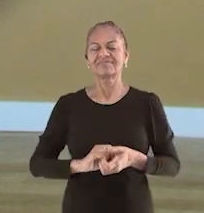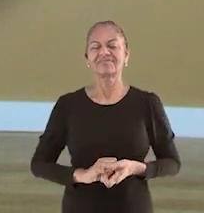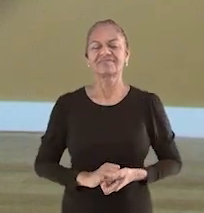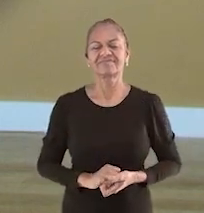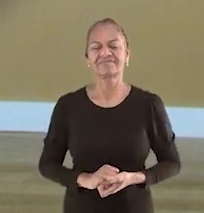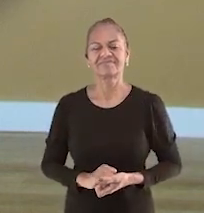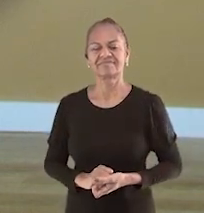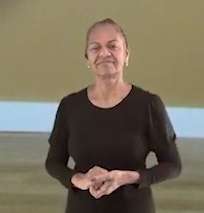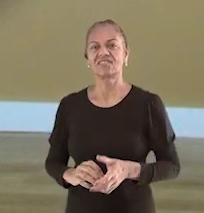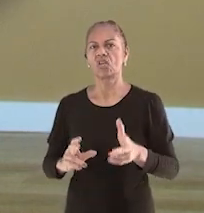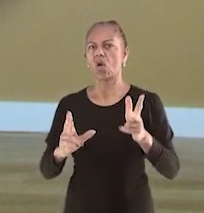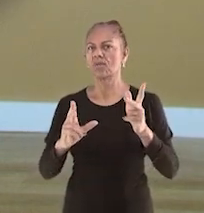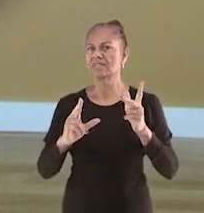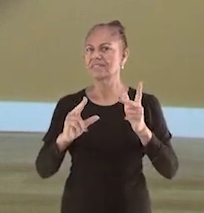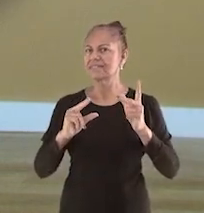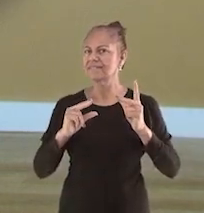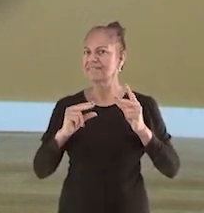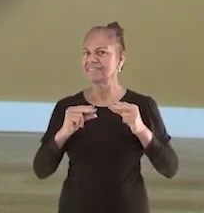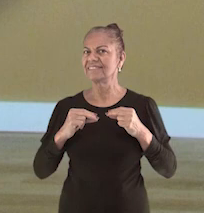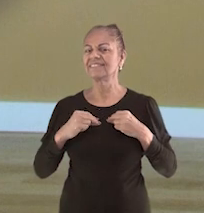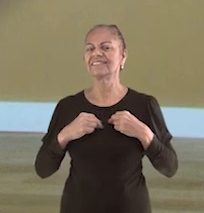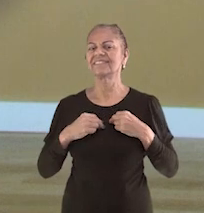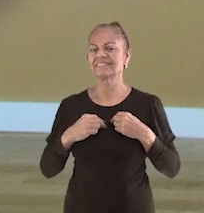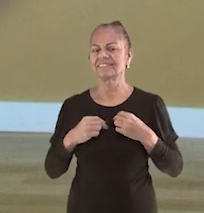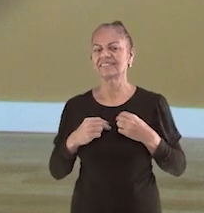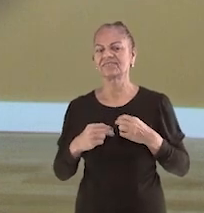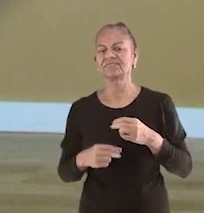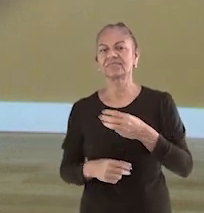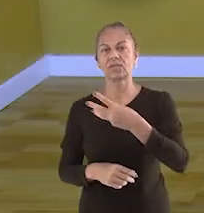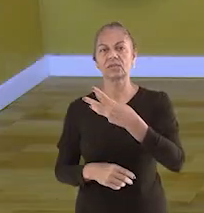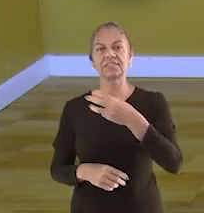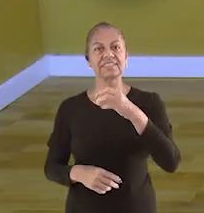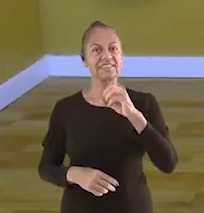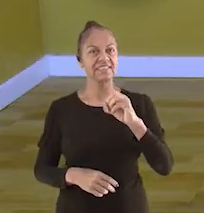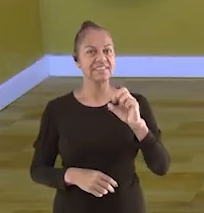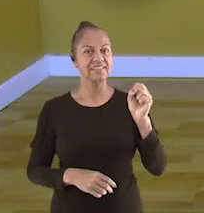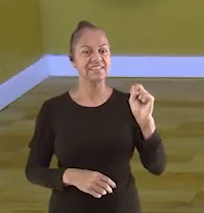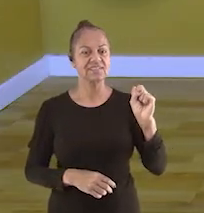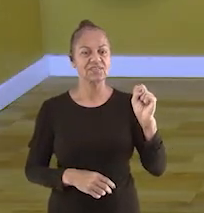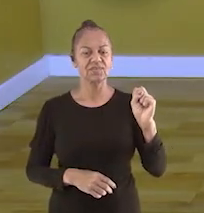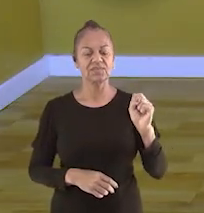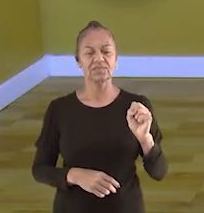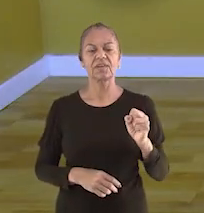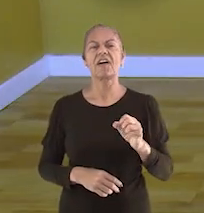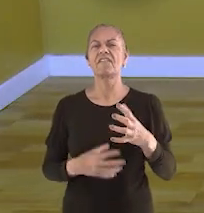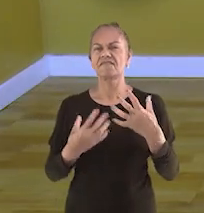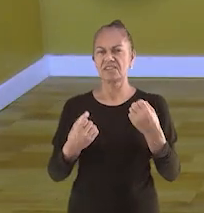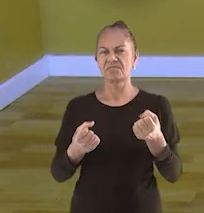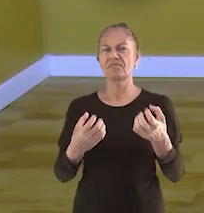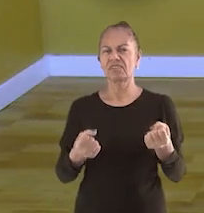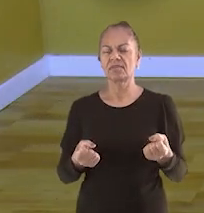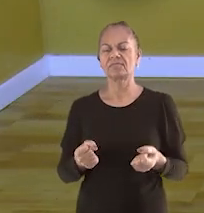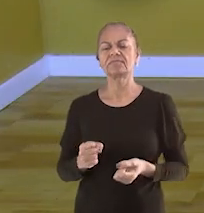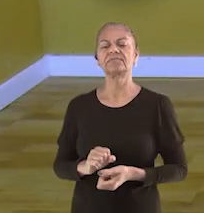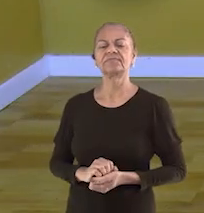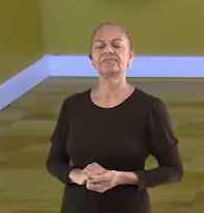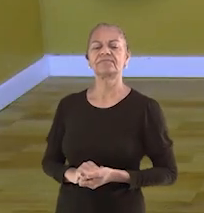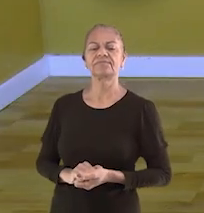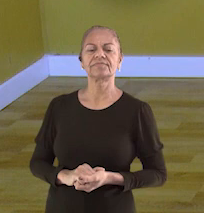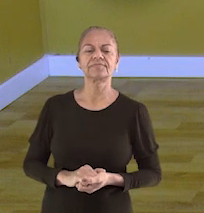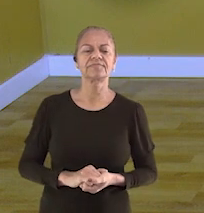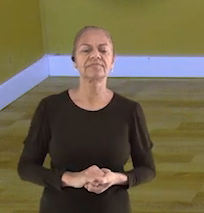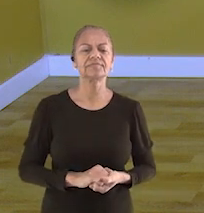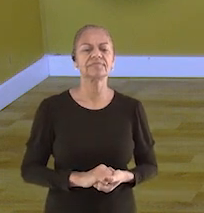Nossa senhora, hein? Isso, 30 segundos. Isso, vamos. 1,